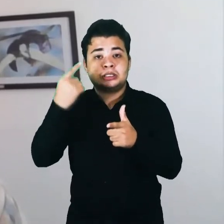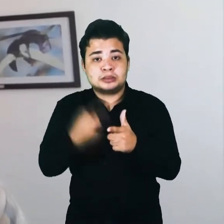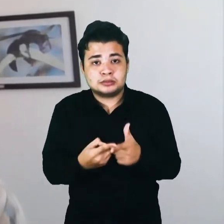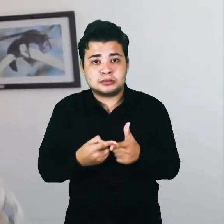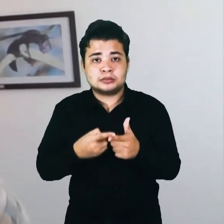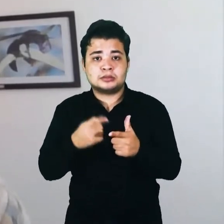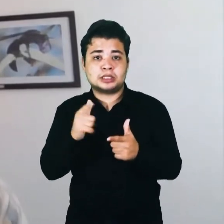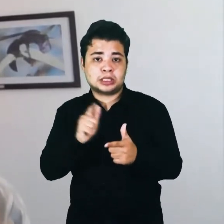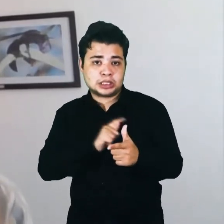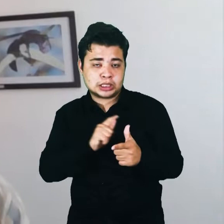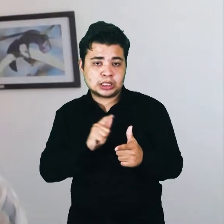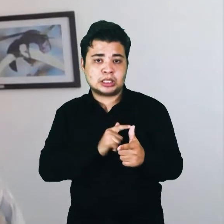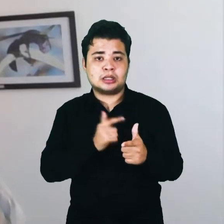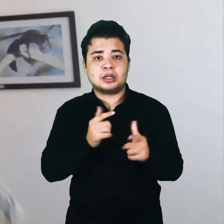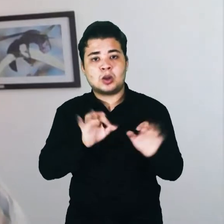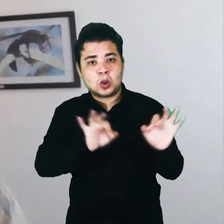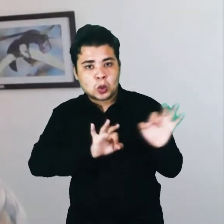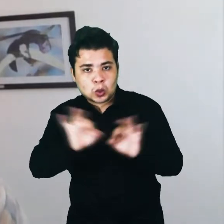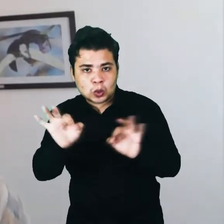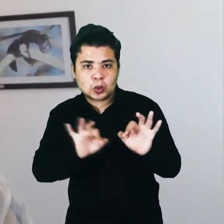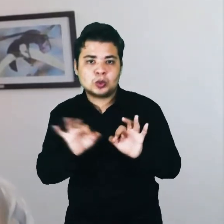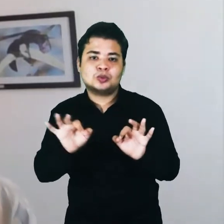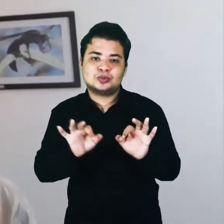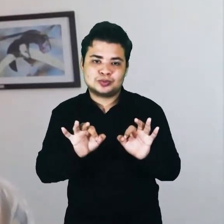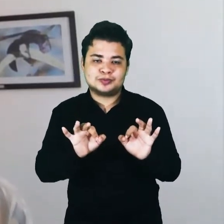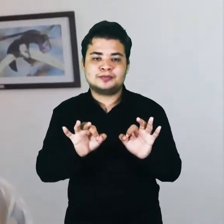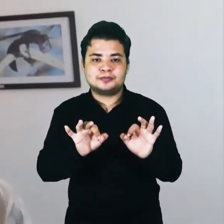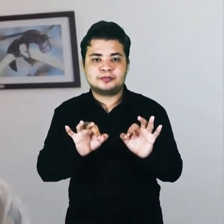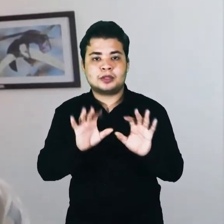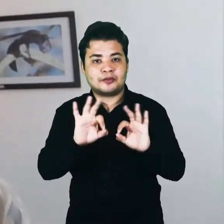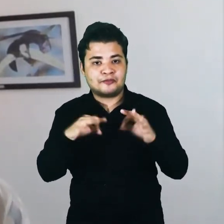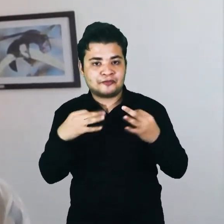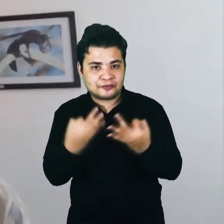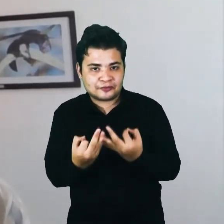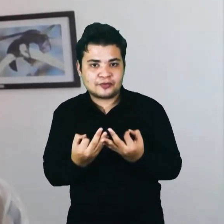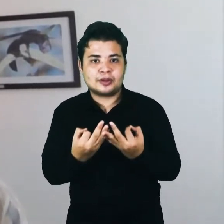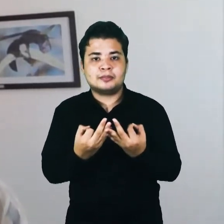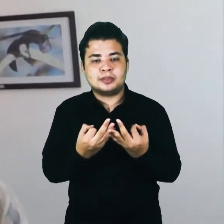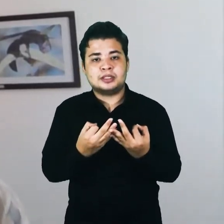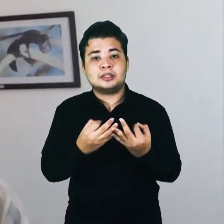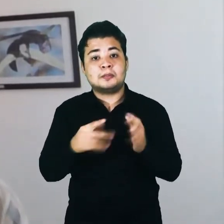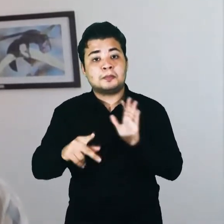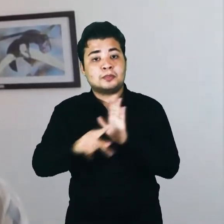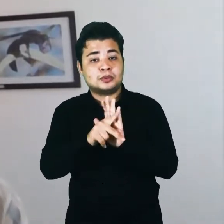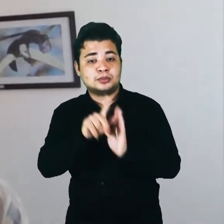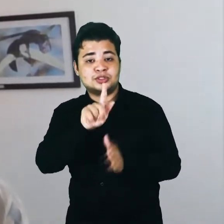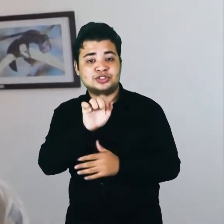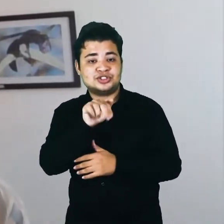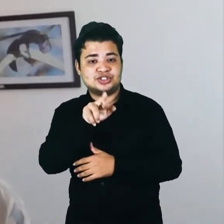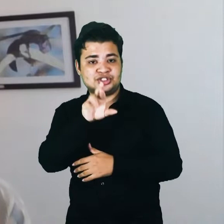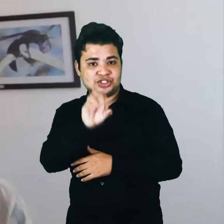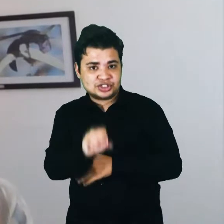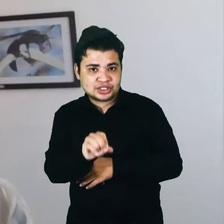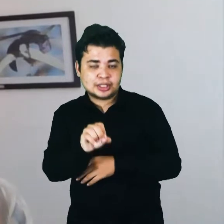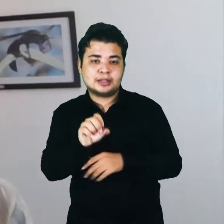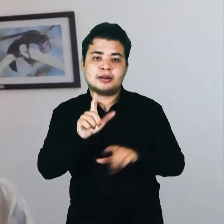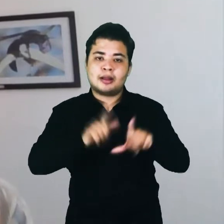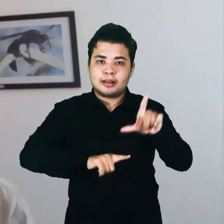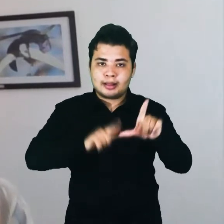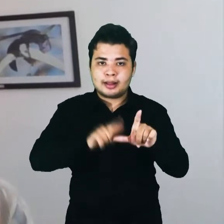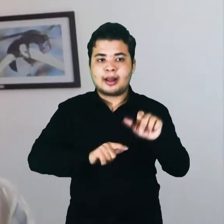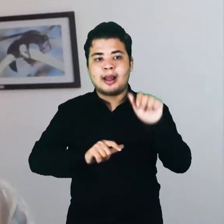são organizadas em cada família, né, ordem alfabética de gênero, e cada gênero também é ordem alfabética